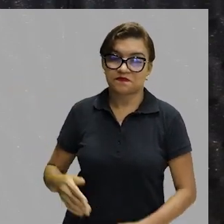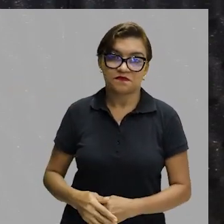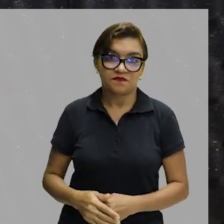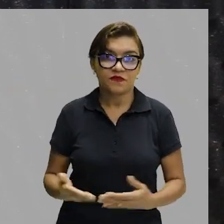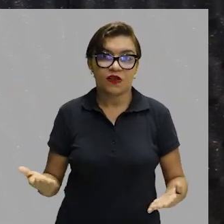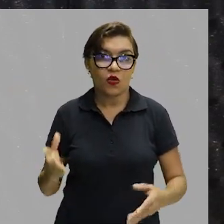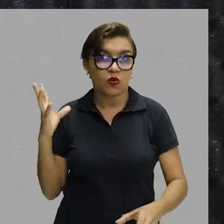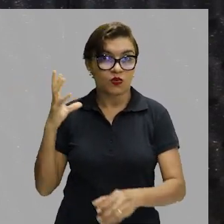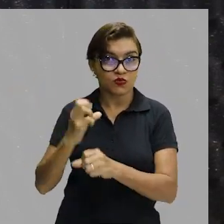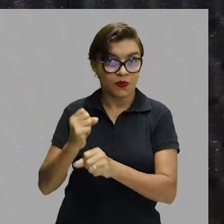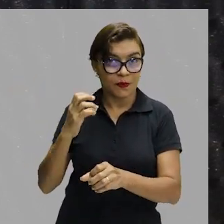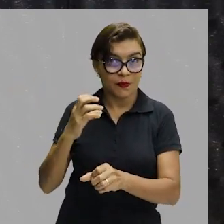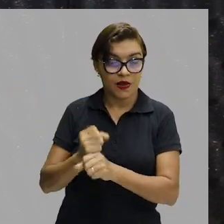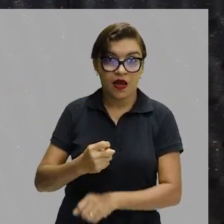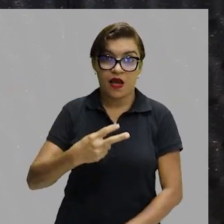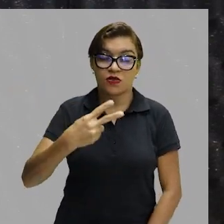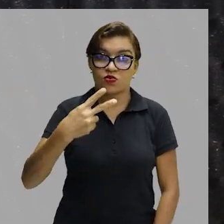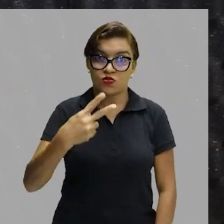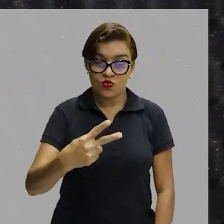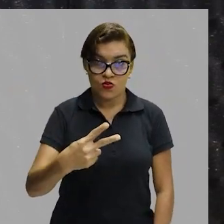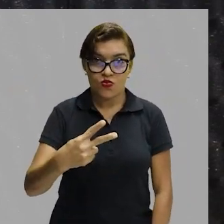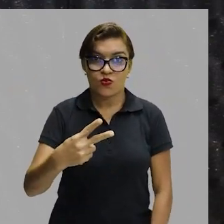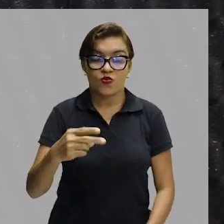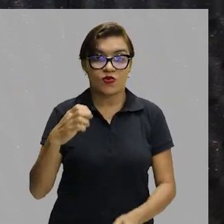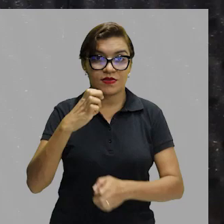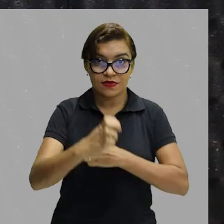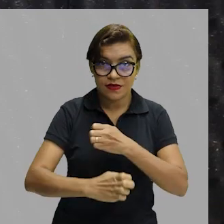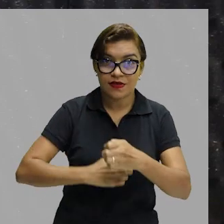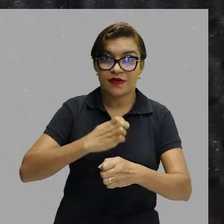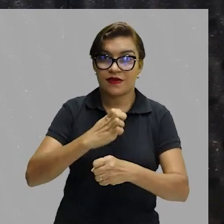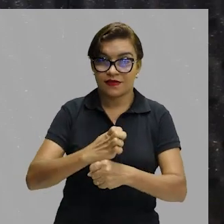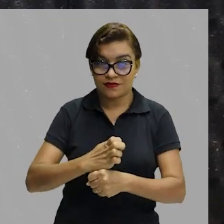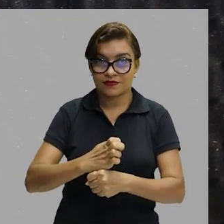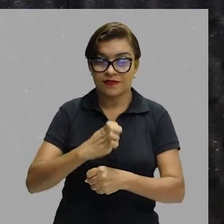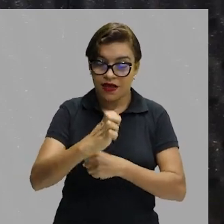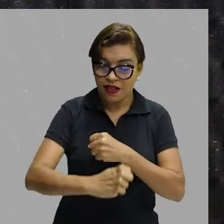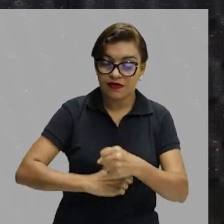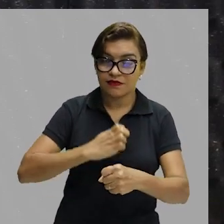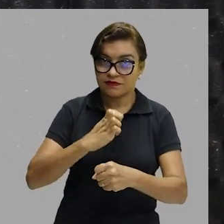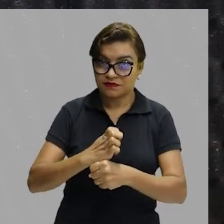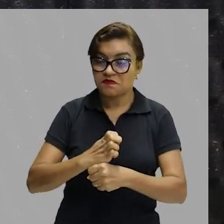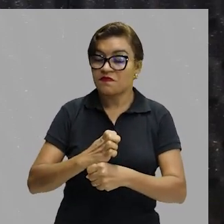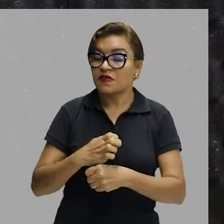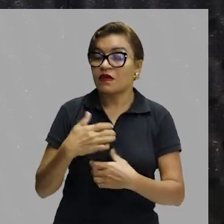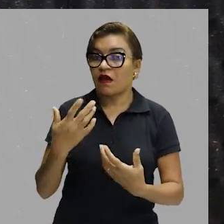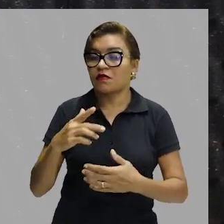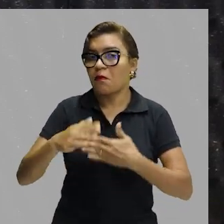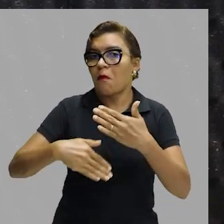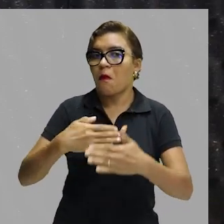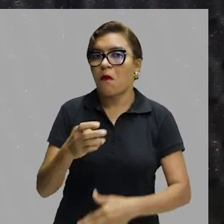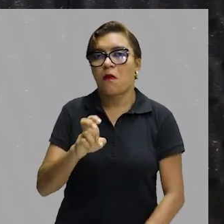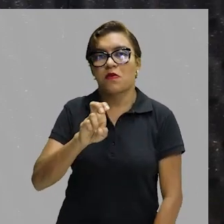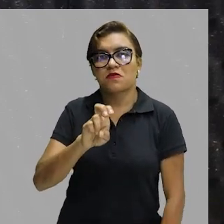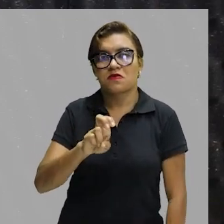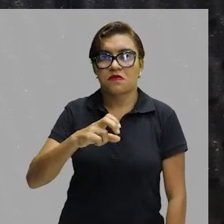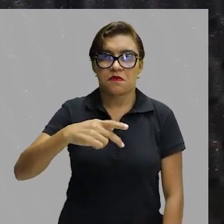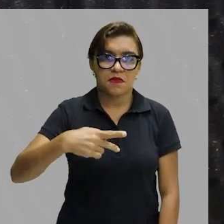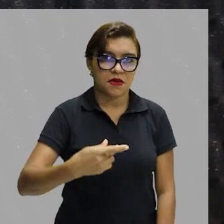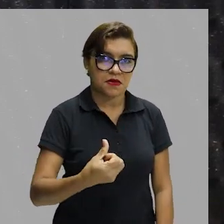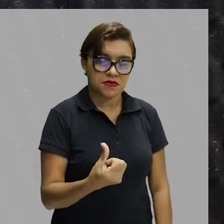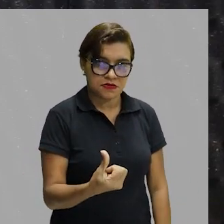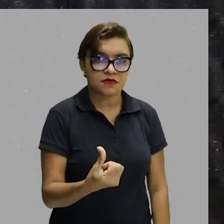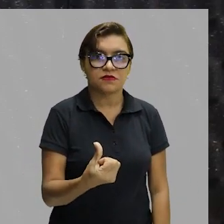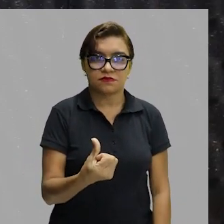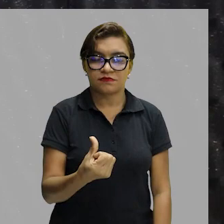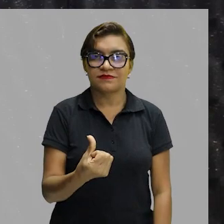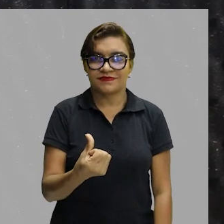somar 2 elétrons. Então, somando 2 elétrons, depois do 5P6, eu vou ter o nível 6 subnível